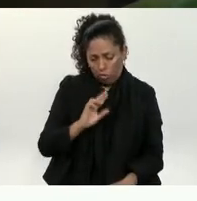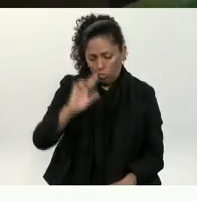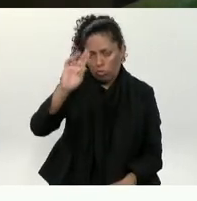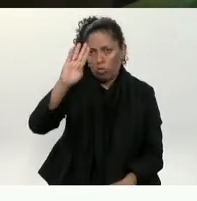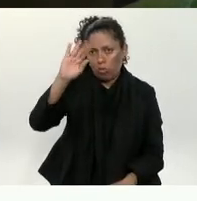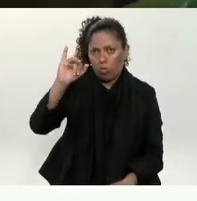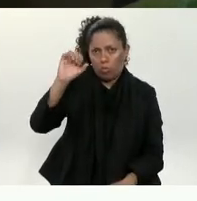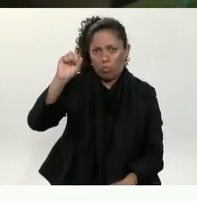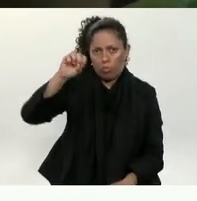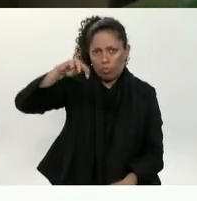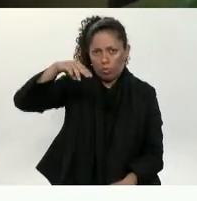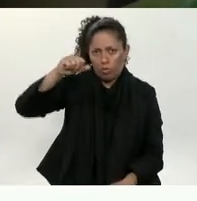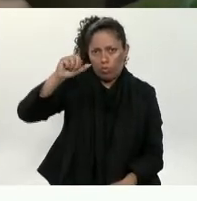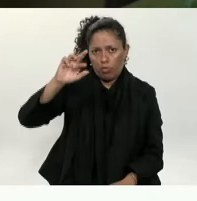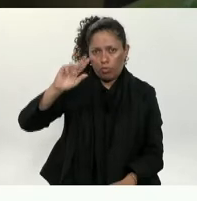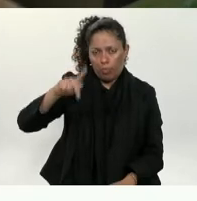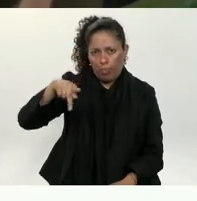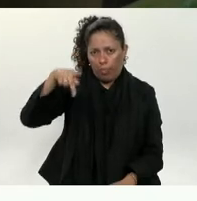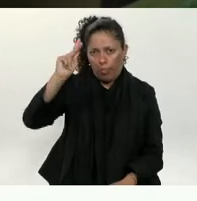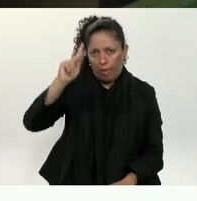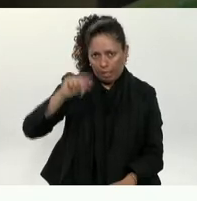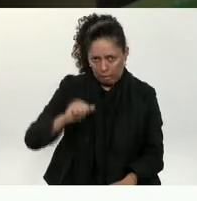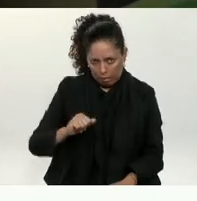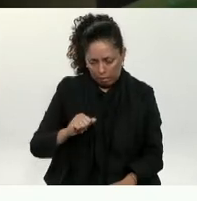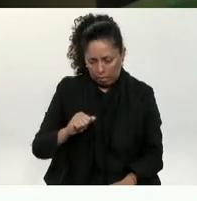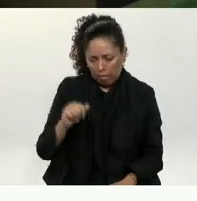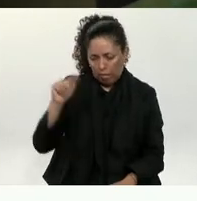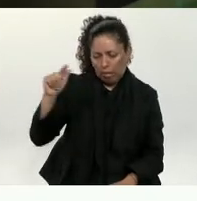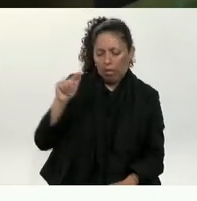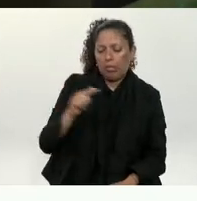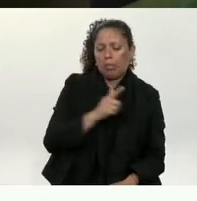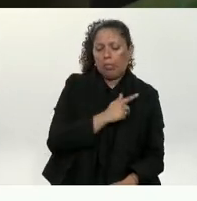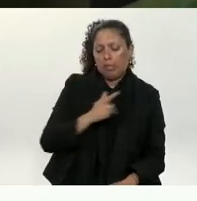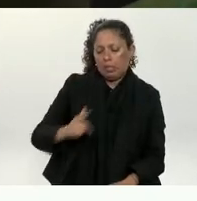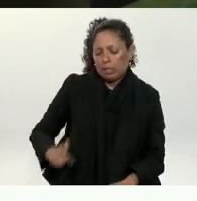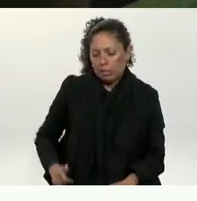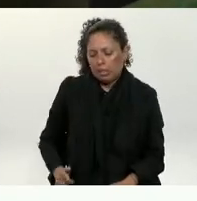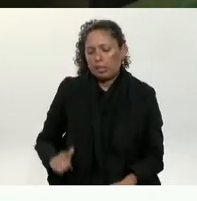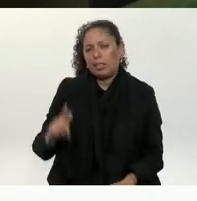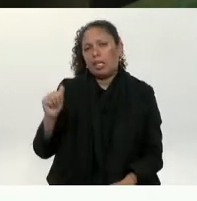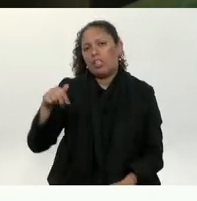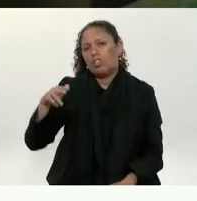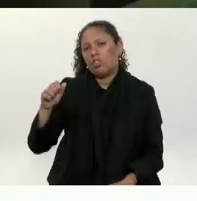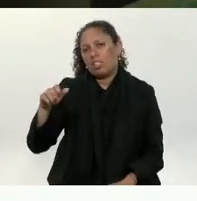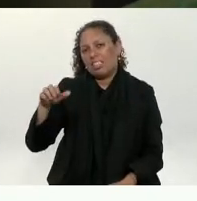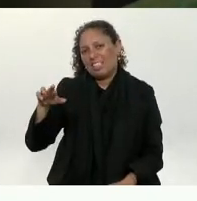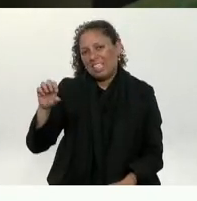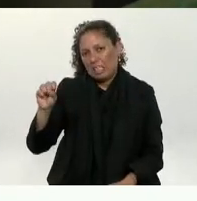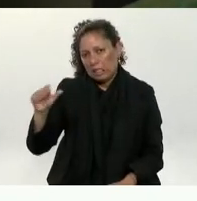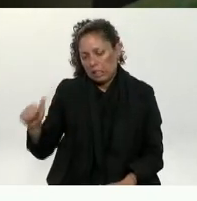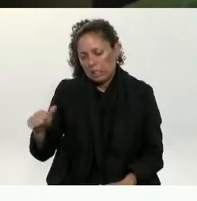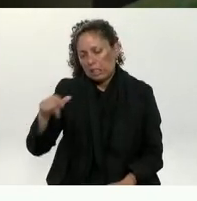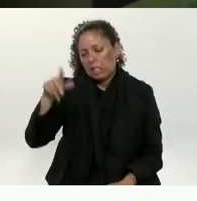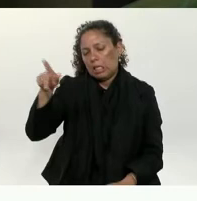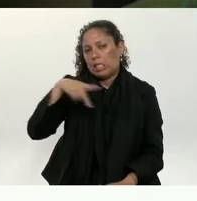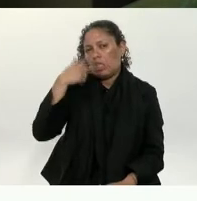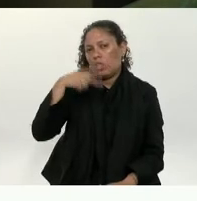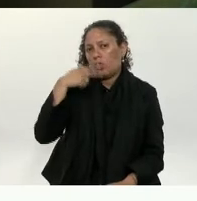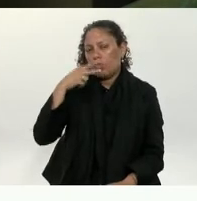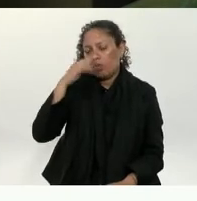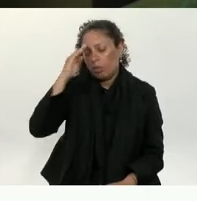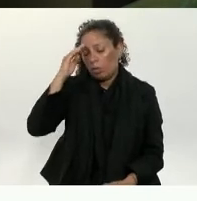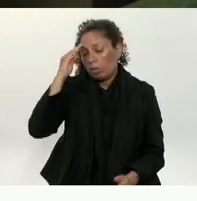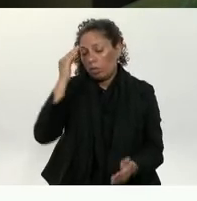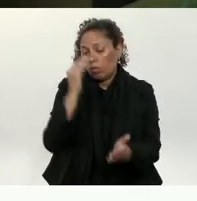então presidente da Angenessa, estava no seu último dia como presidente, ele diz que não estava sendo cumprido em